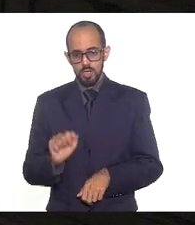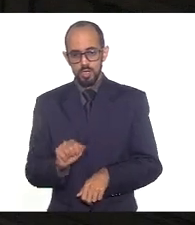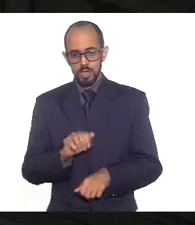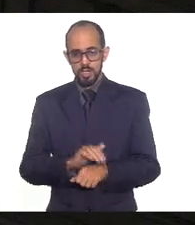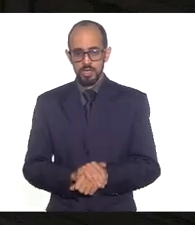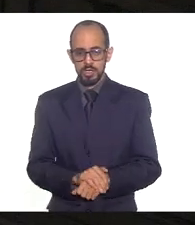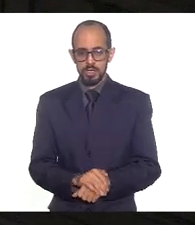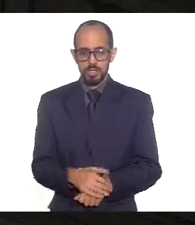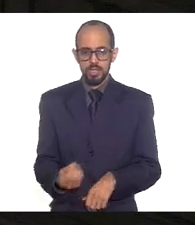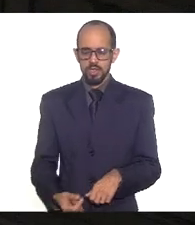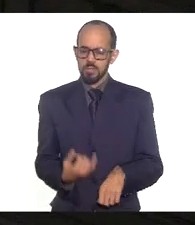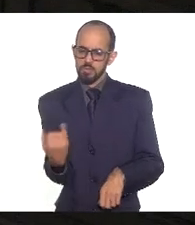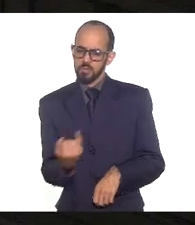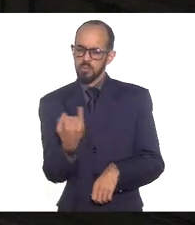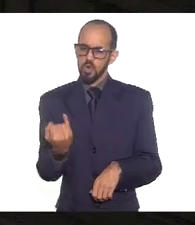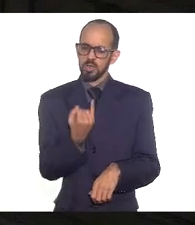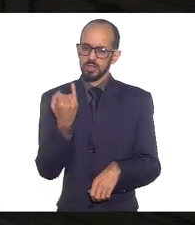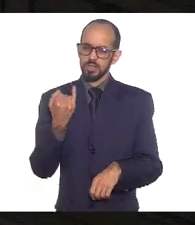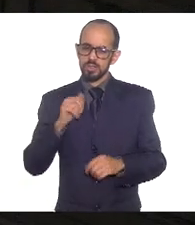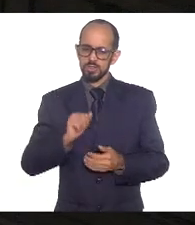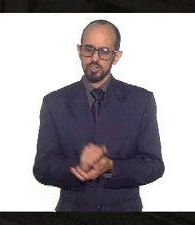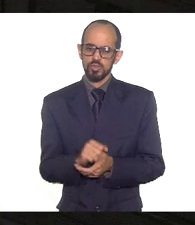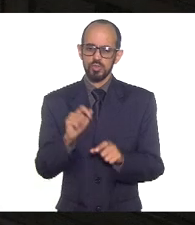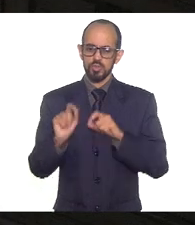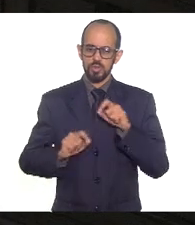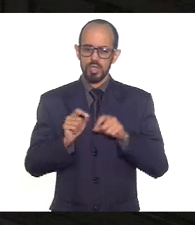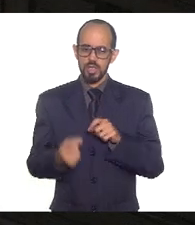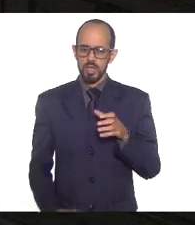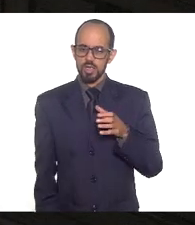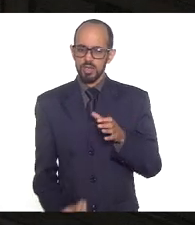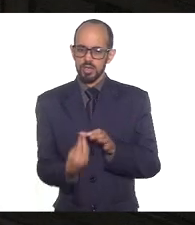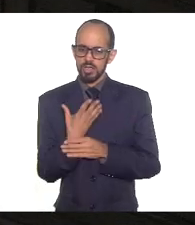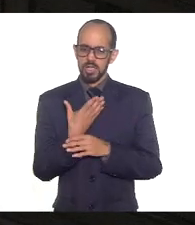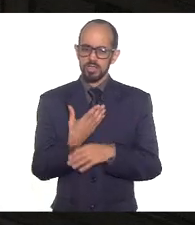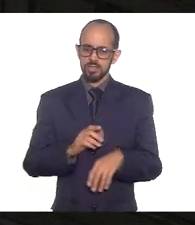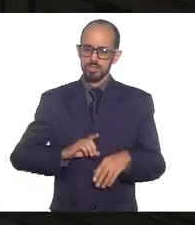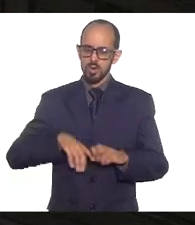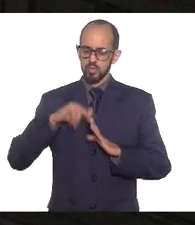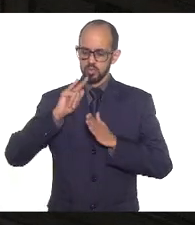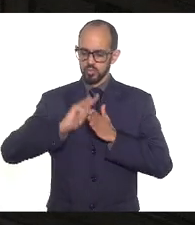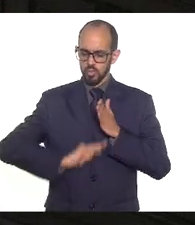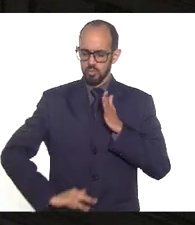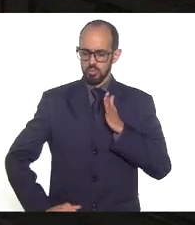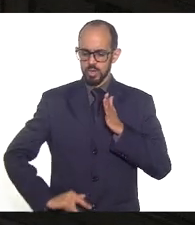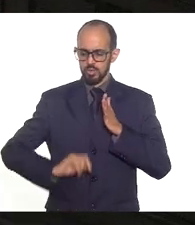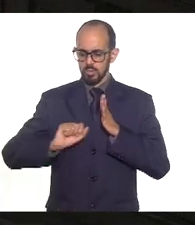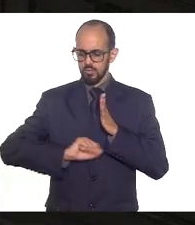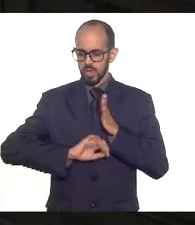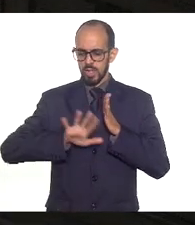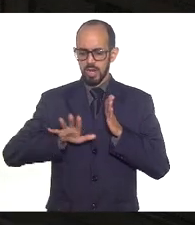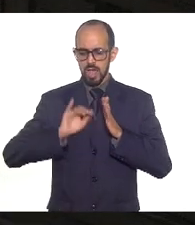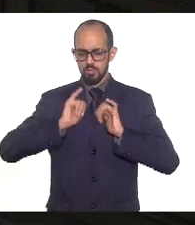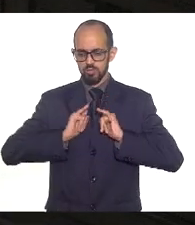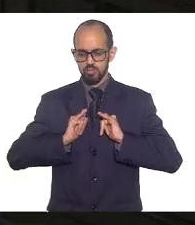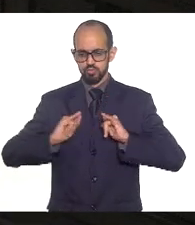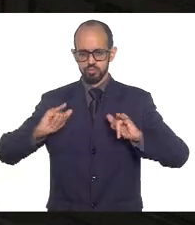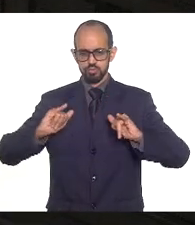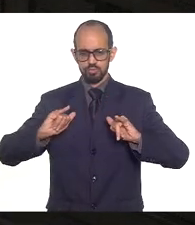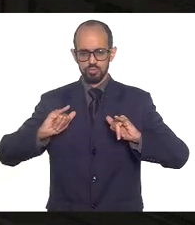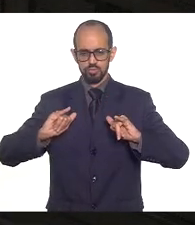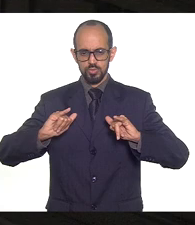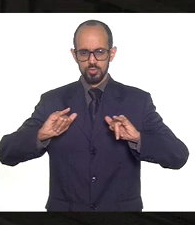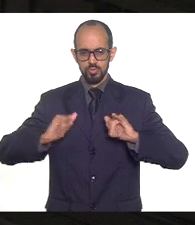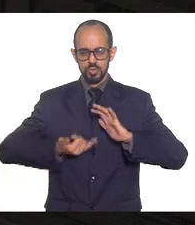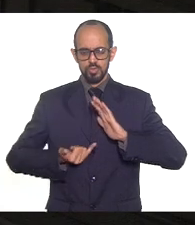Francisco fundamental senhor presidente a criação do dossiê para publicização periódica